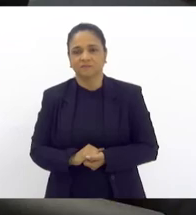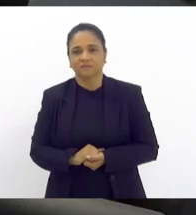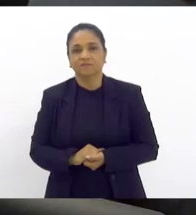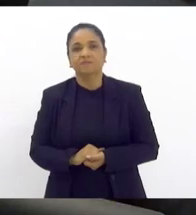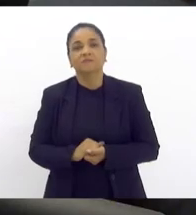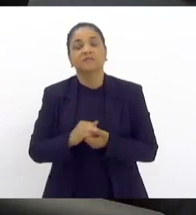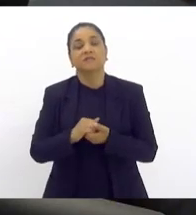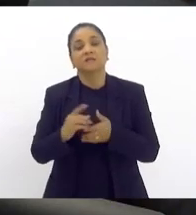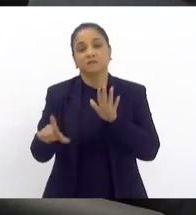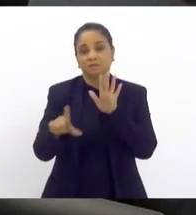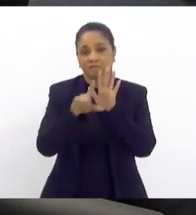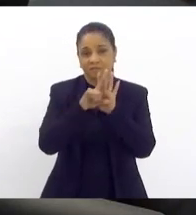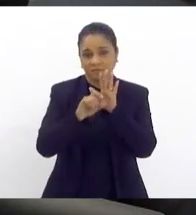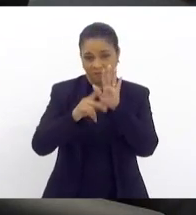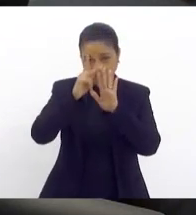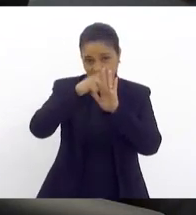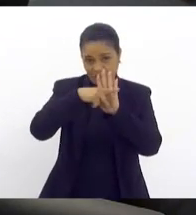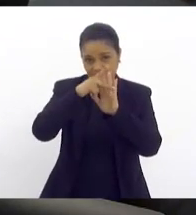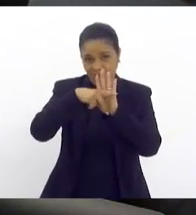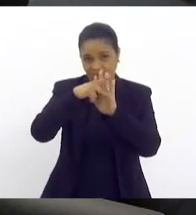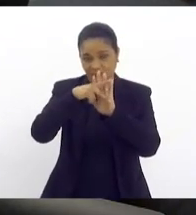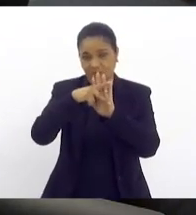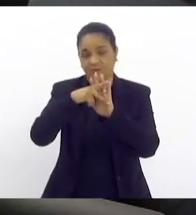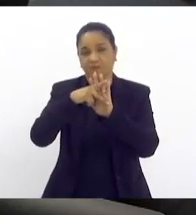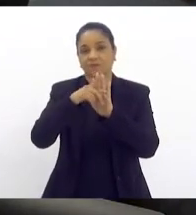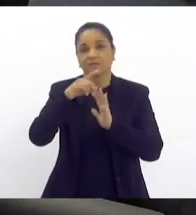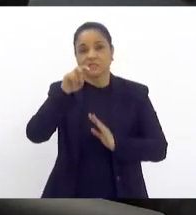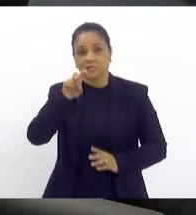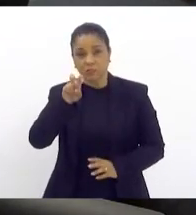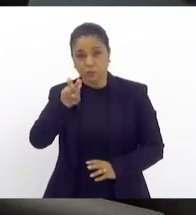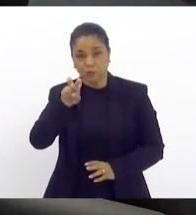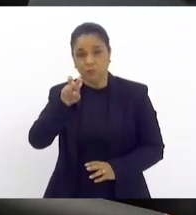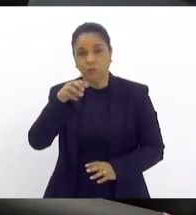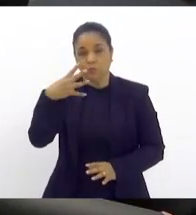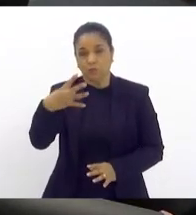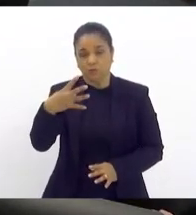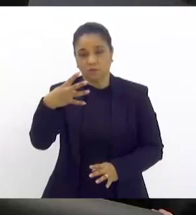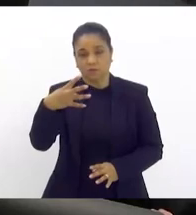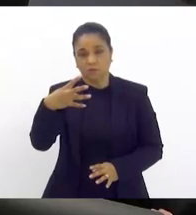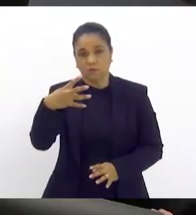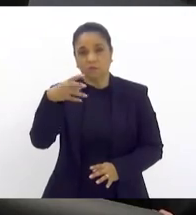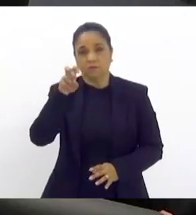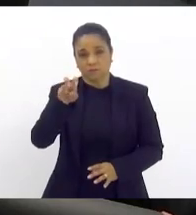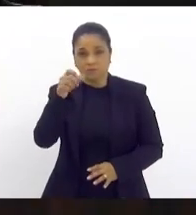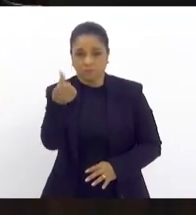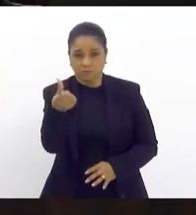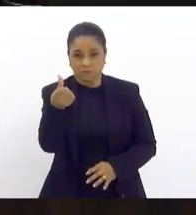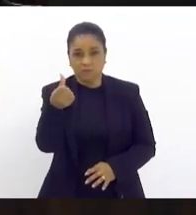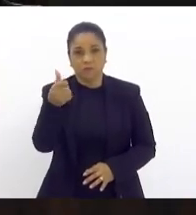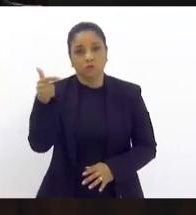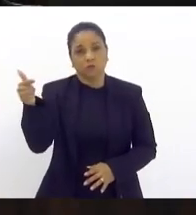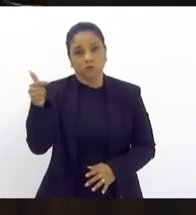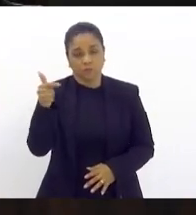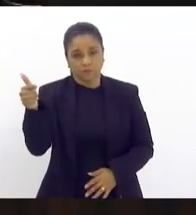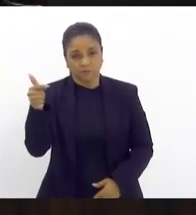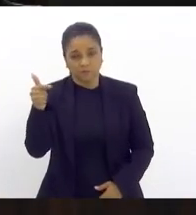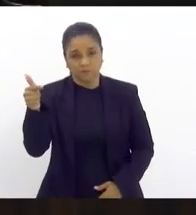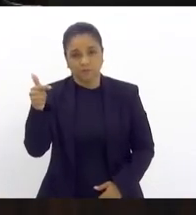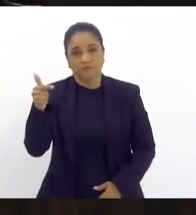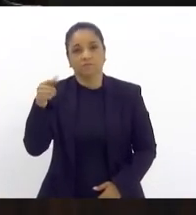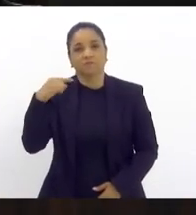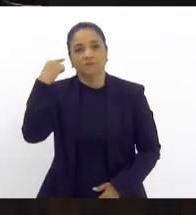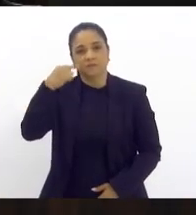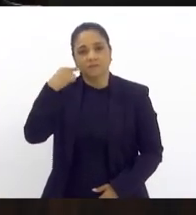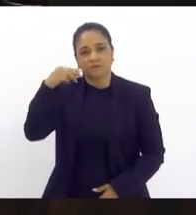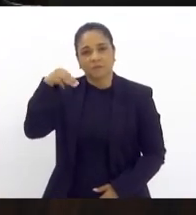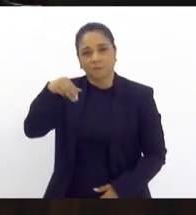requer a inclusão na ordem do dia o projeto de lei de número 5.456 do ano de 2022 de autoria